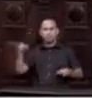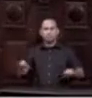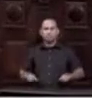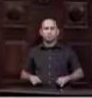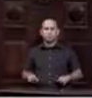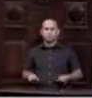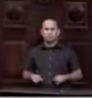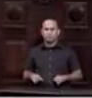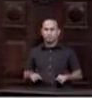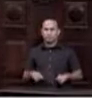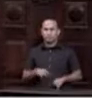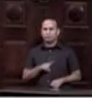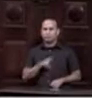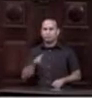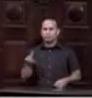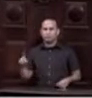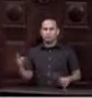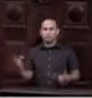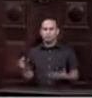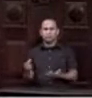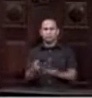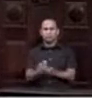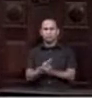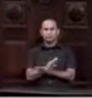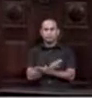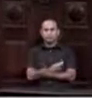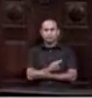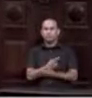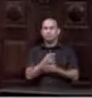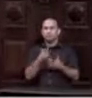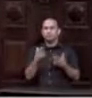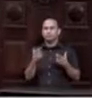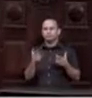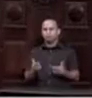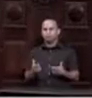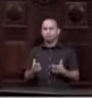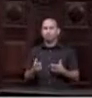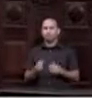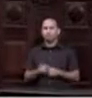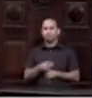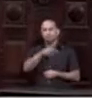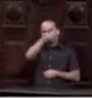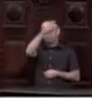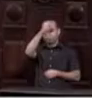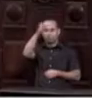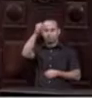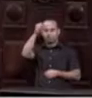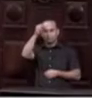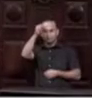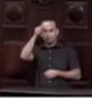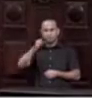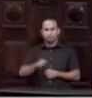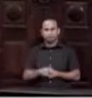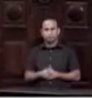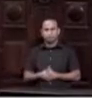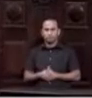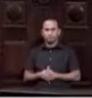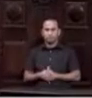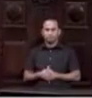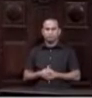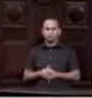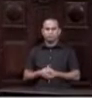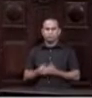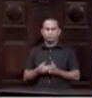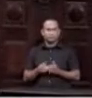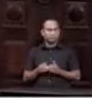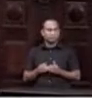não aconteça nas portas dos palácios públicos. Mas eu falei, eu estou a favor,